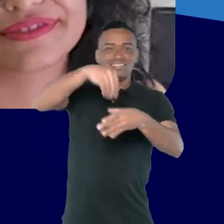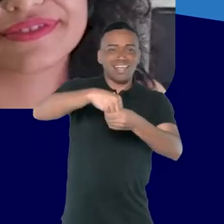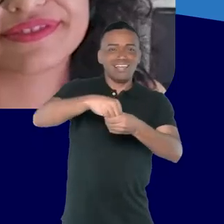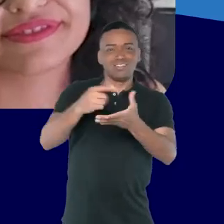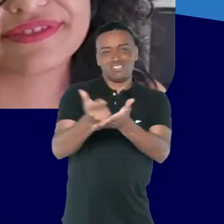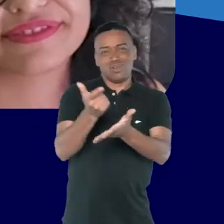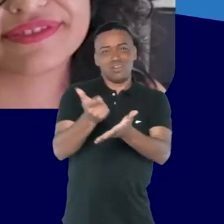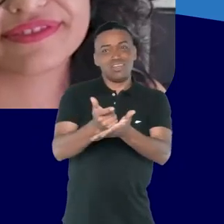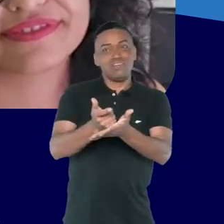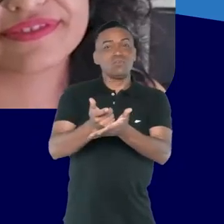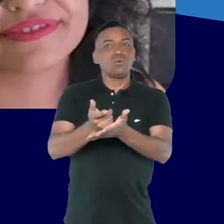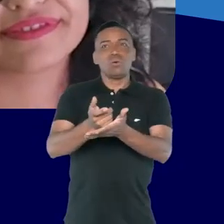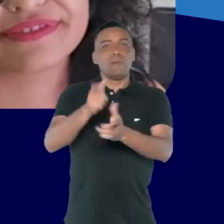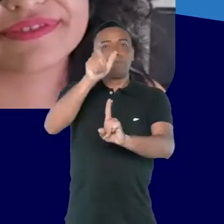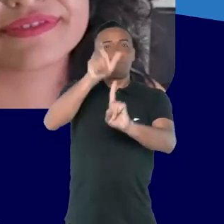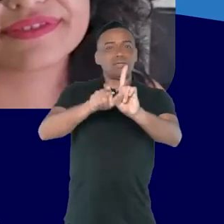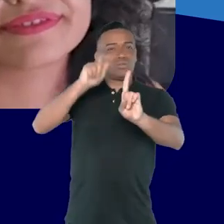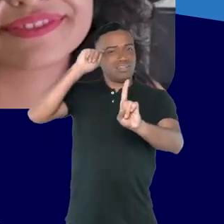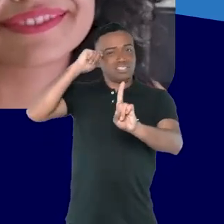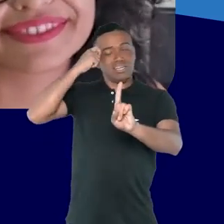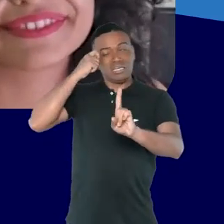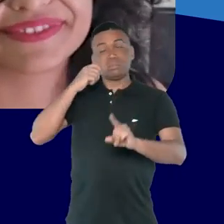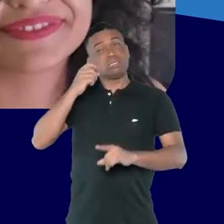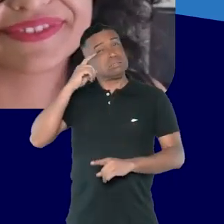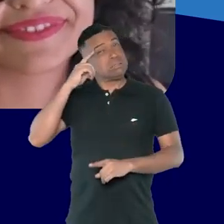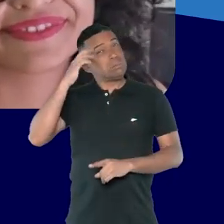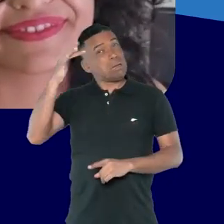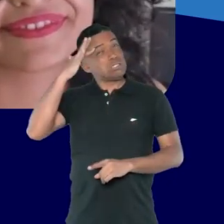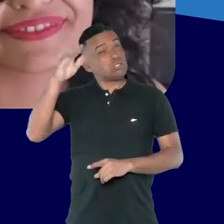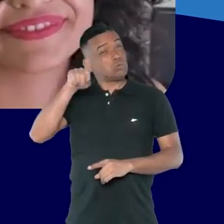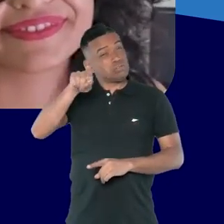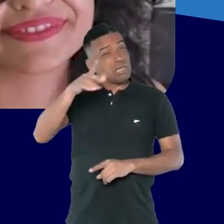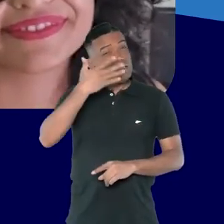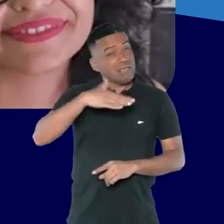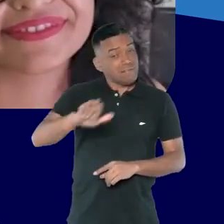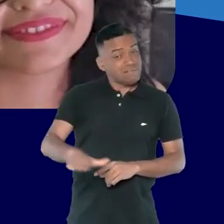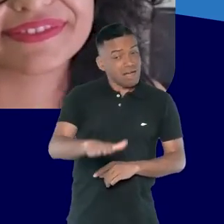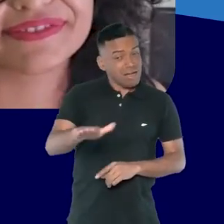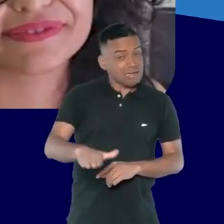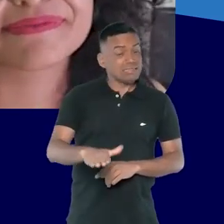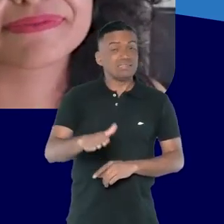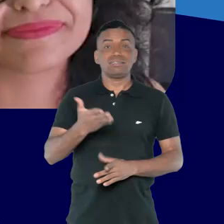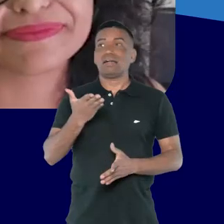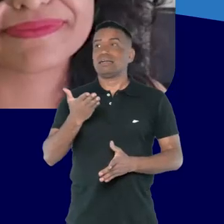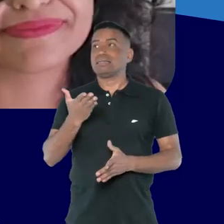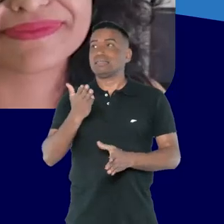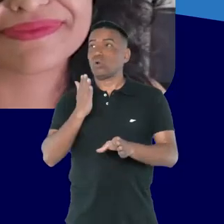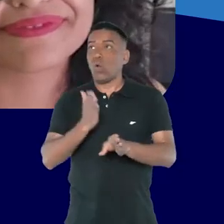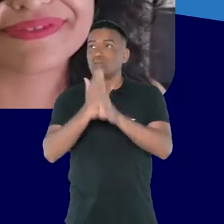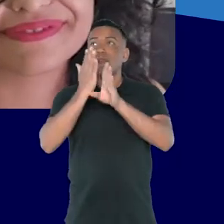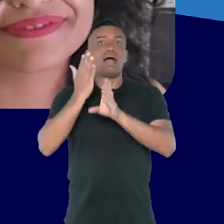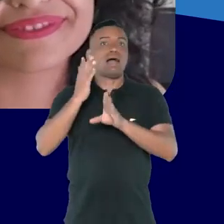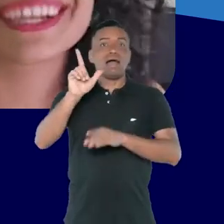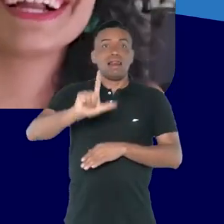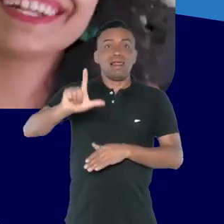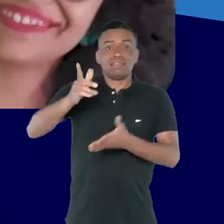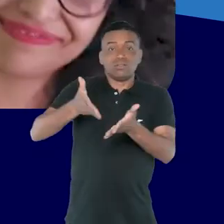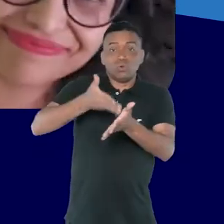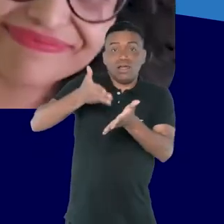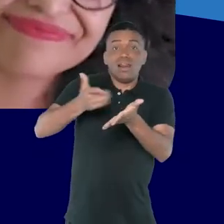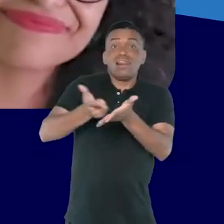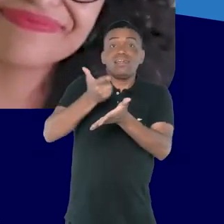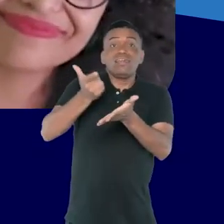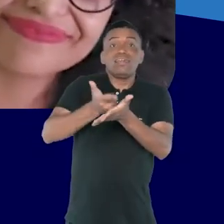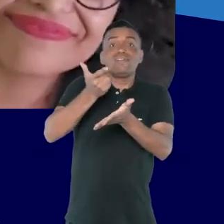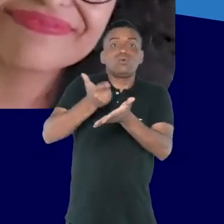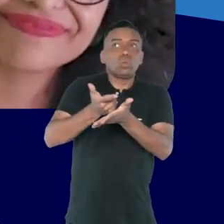essa formação dos seus personagens, né, negros. Eu imagino que quando você lia lá na infância, não era tão fácil